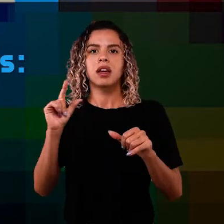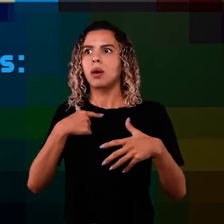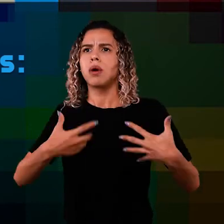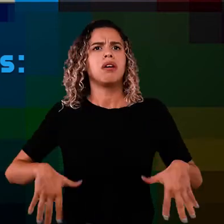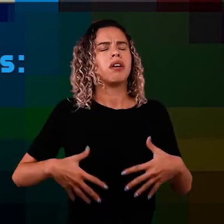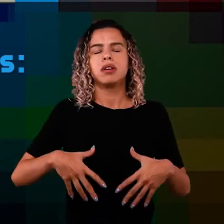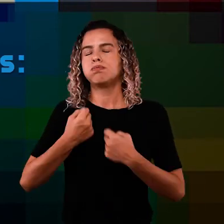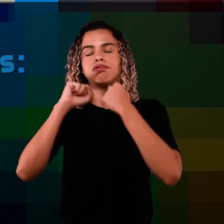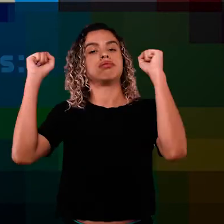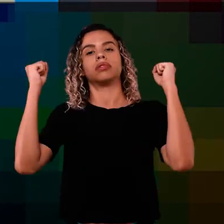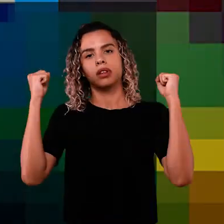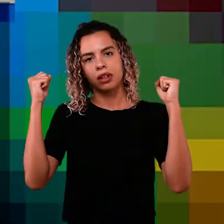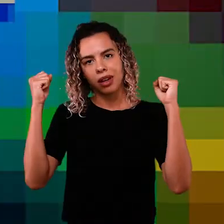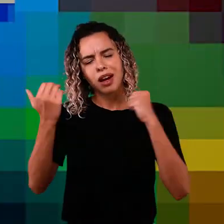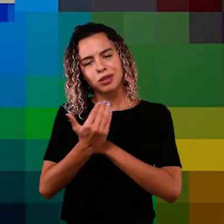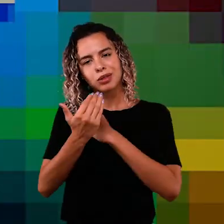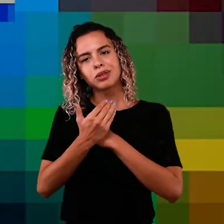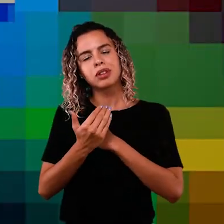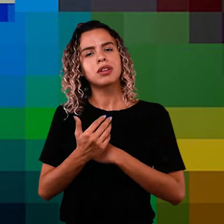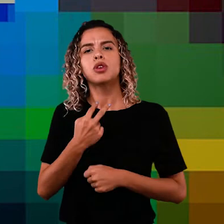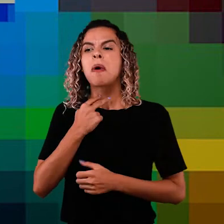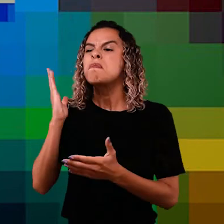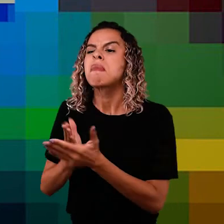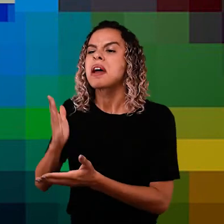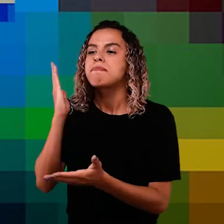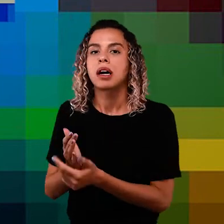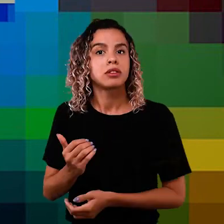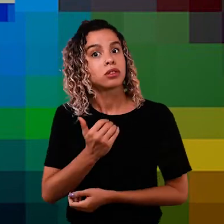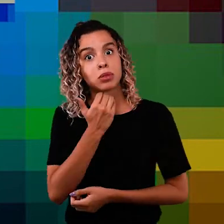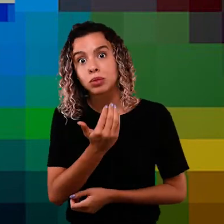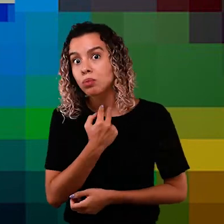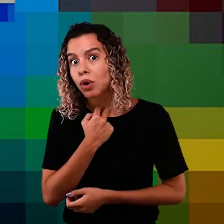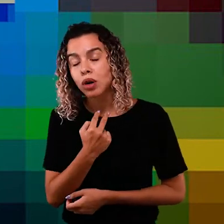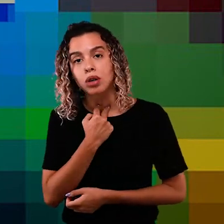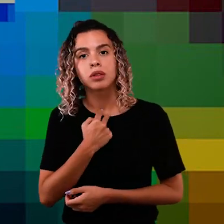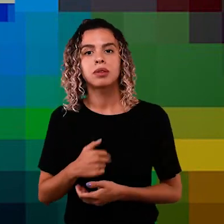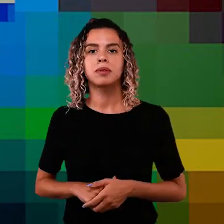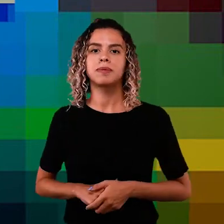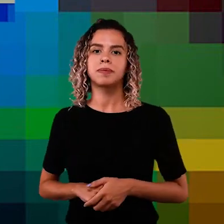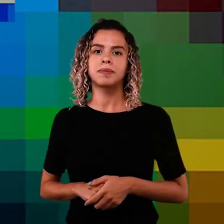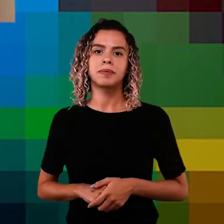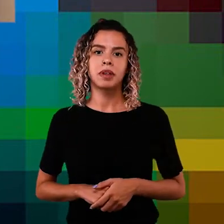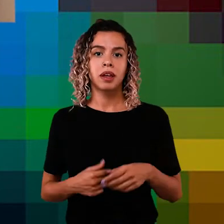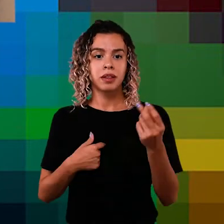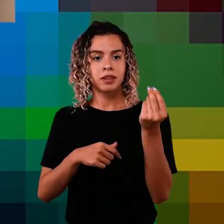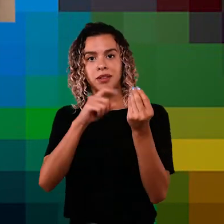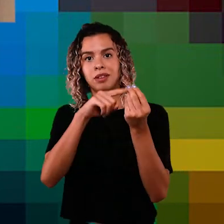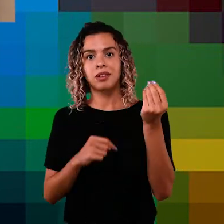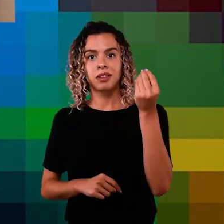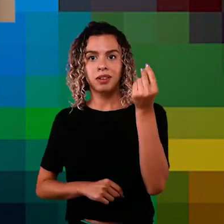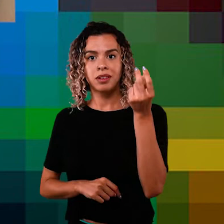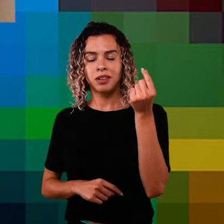e evitar que eu tenha uma crise, que eu surte ali, né? Então jamais deve ser tentar tirar deles isso, né? Os